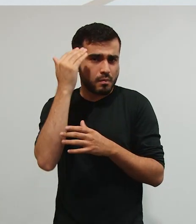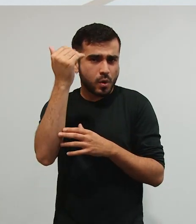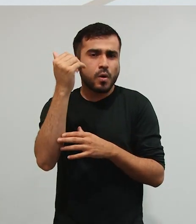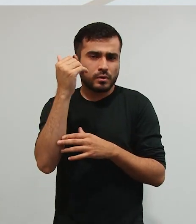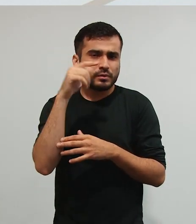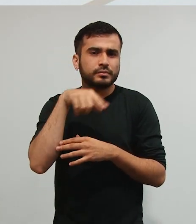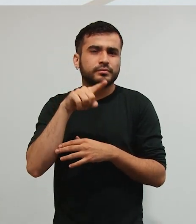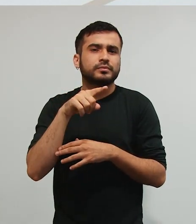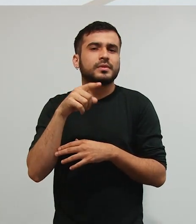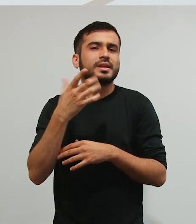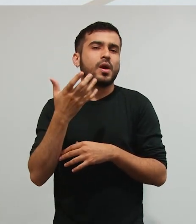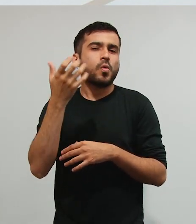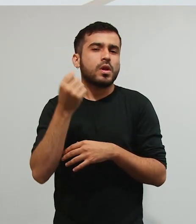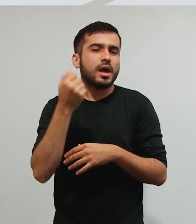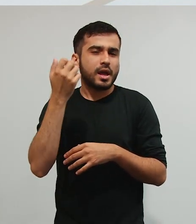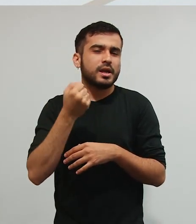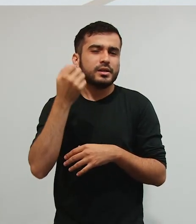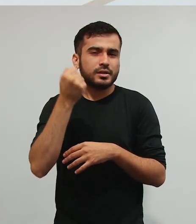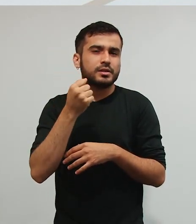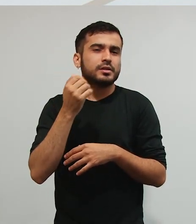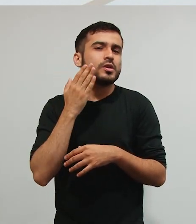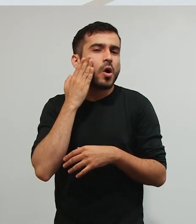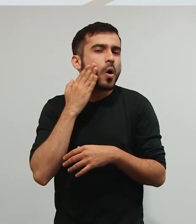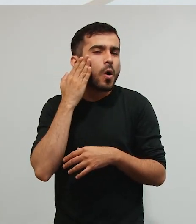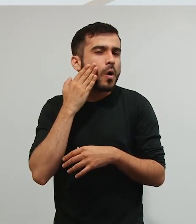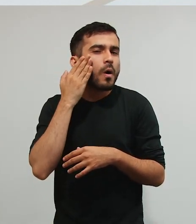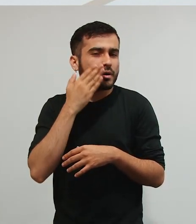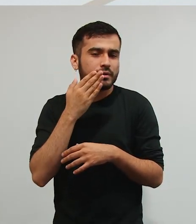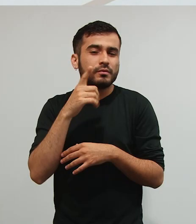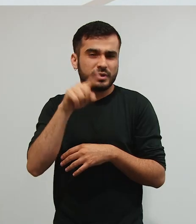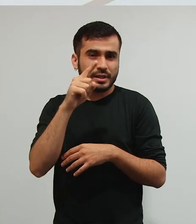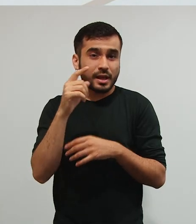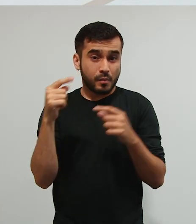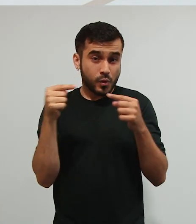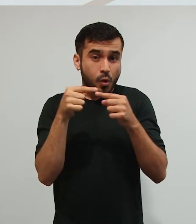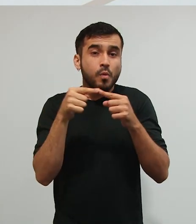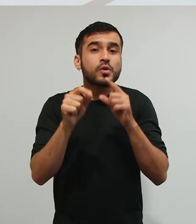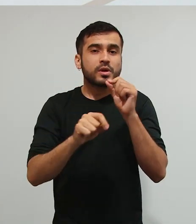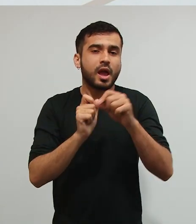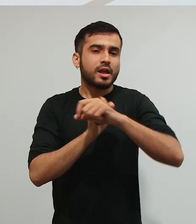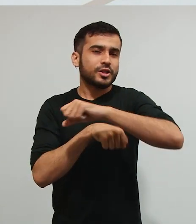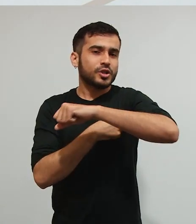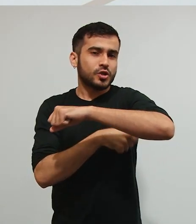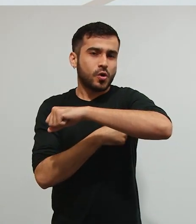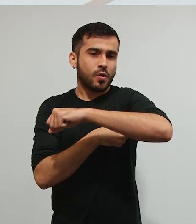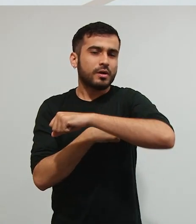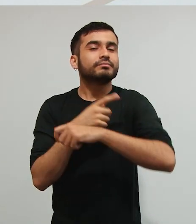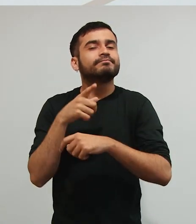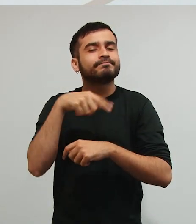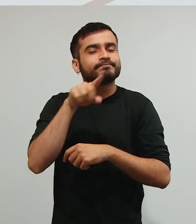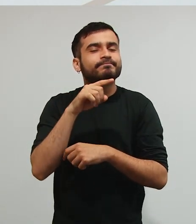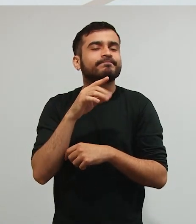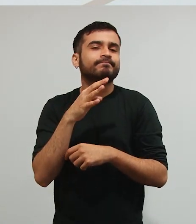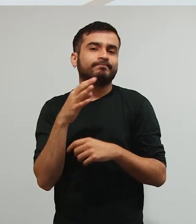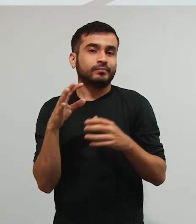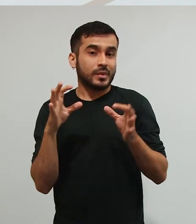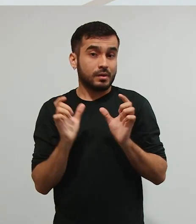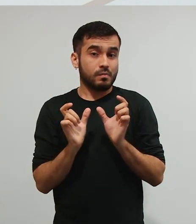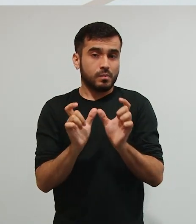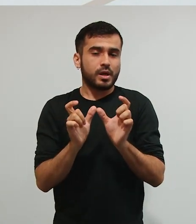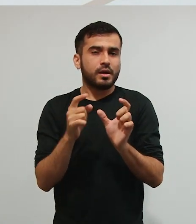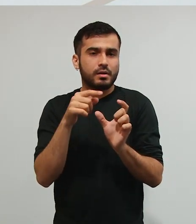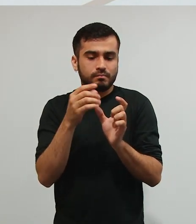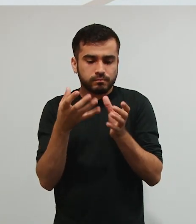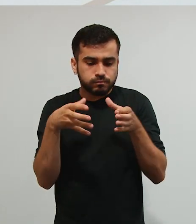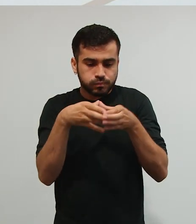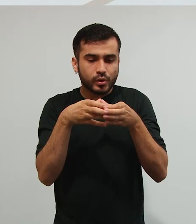bem famoso o leite de rosas. Vocês sabiam que ele tem a classificação de desodorante? Pois é, essa classificação de desodorante